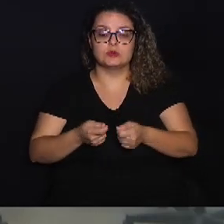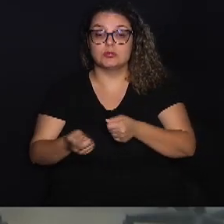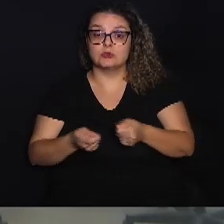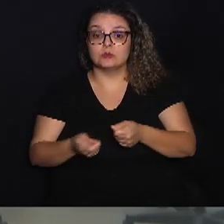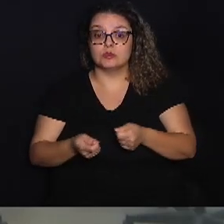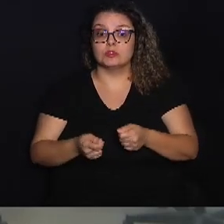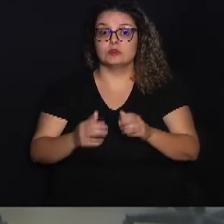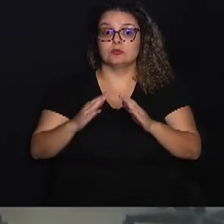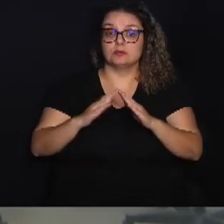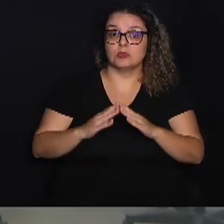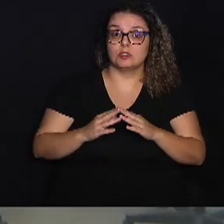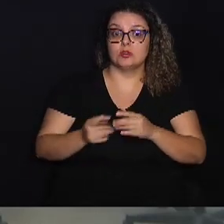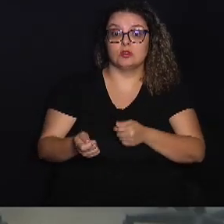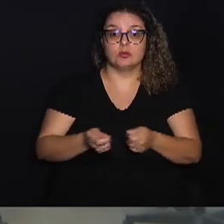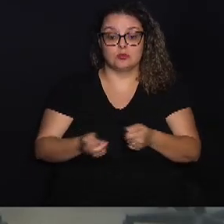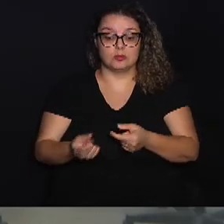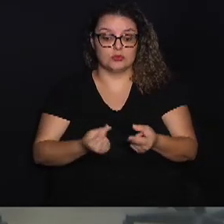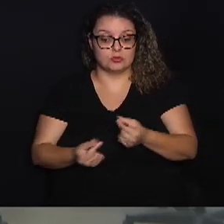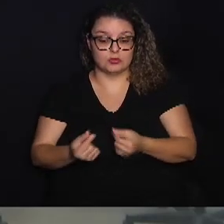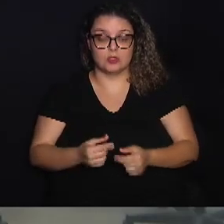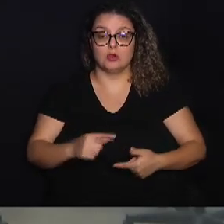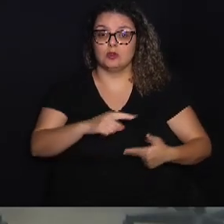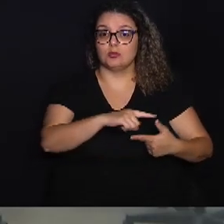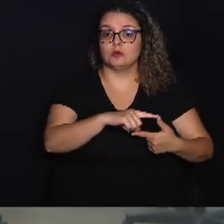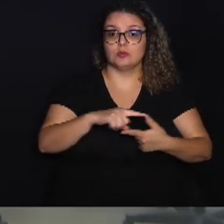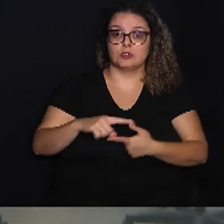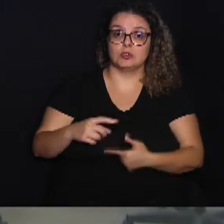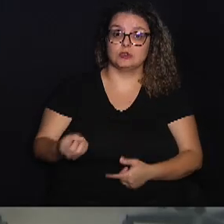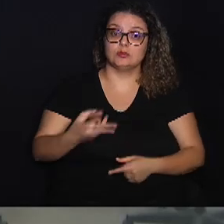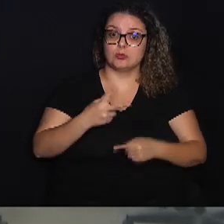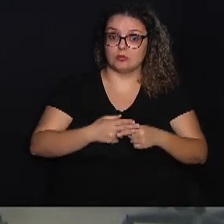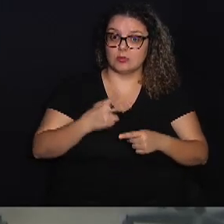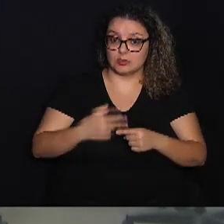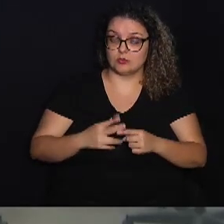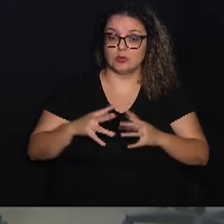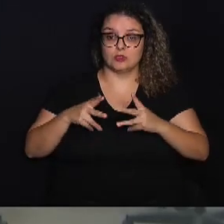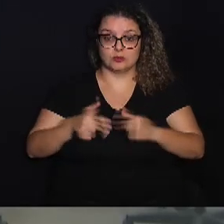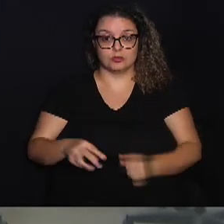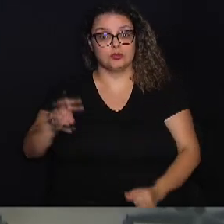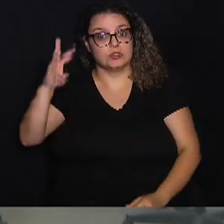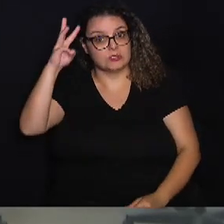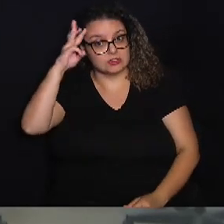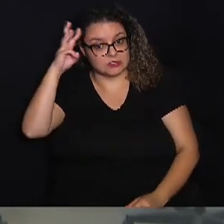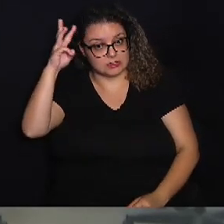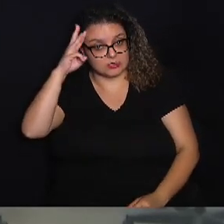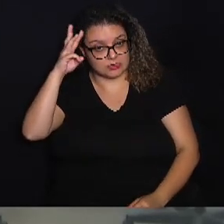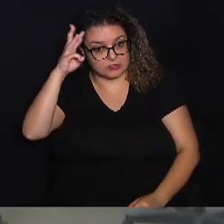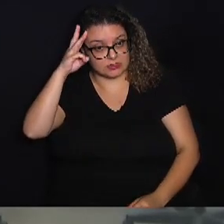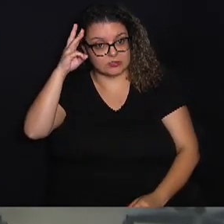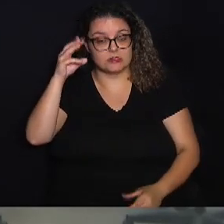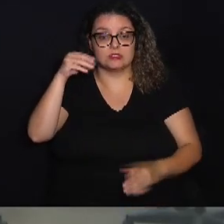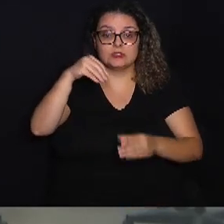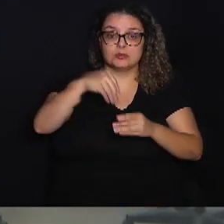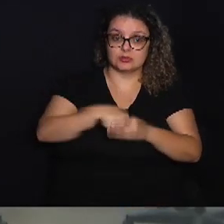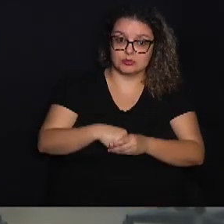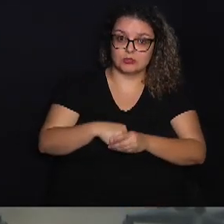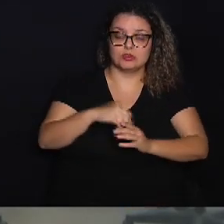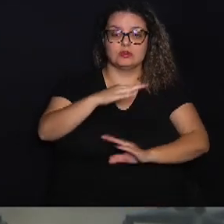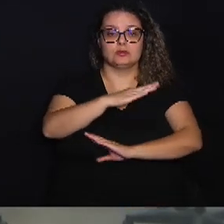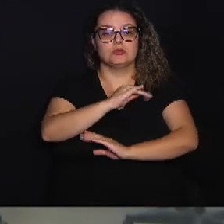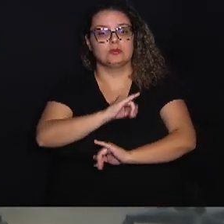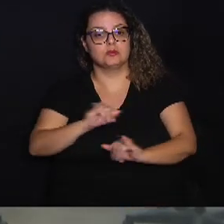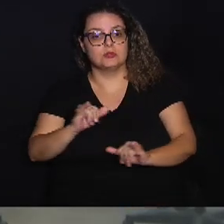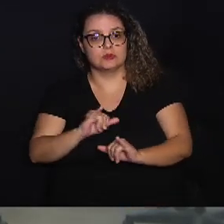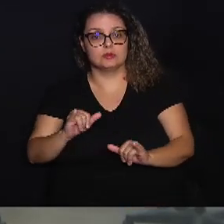controle financeiro o quadro tem novas edições todas as terças-feiras dentro do jornal Câmara